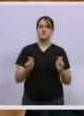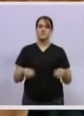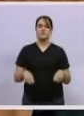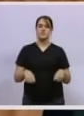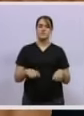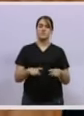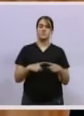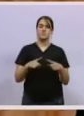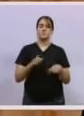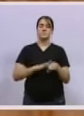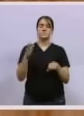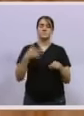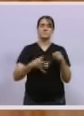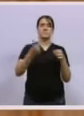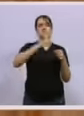mais para